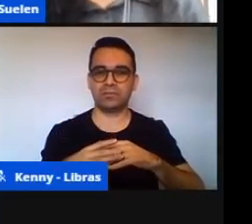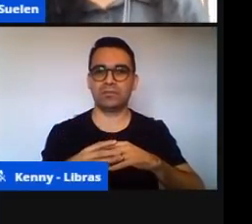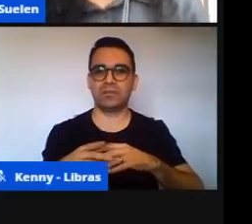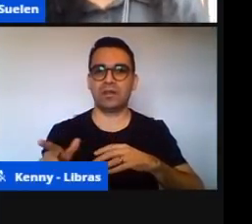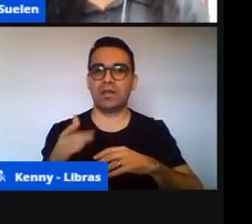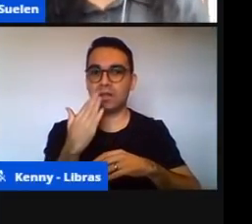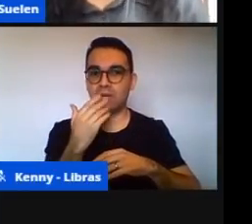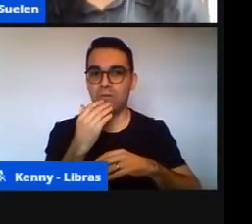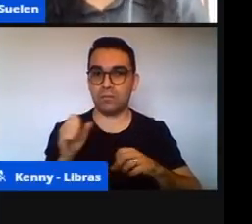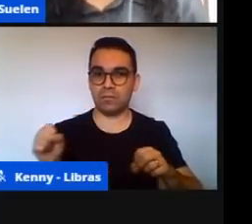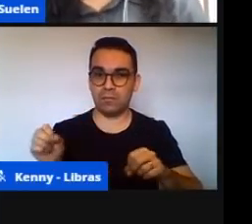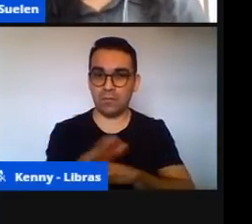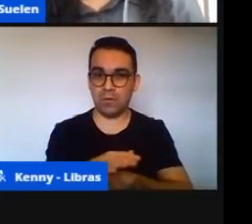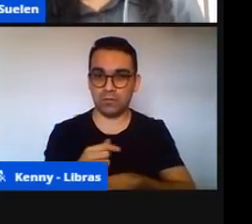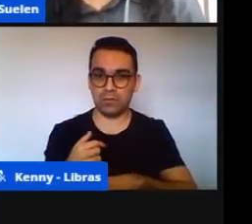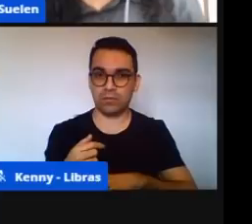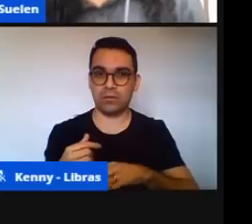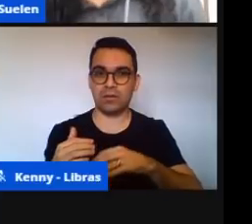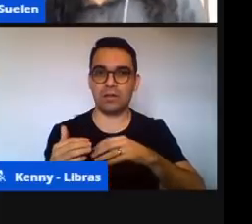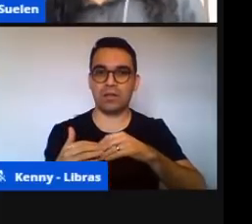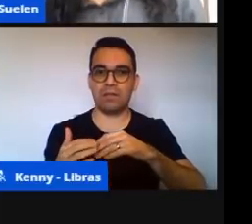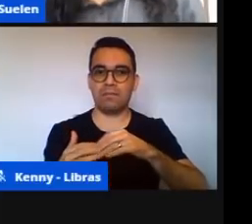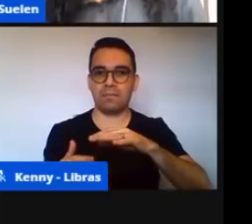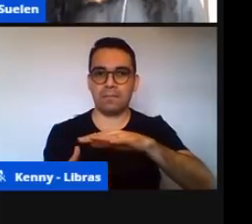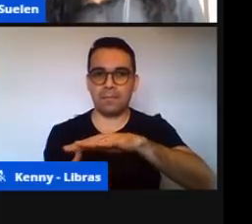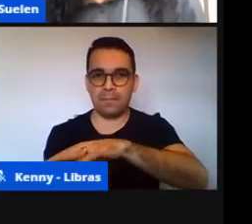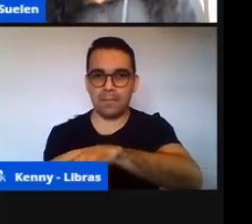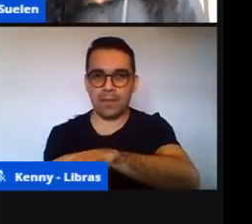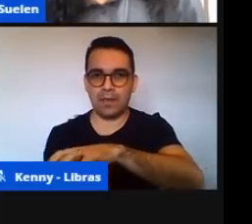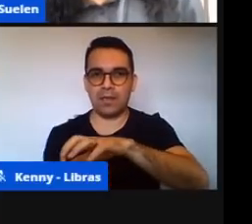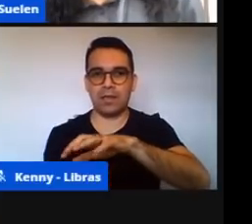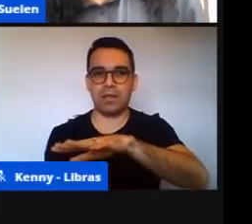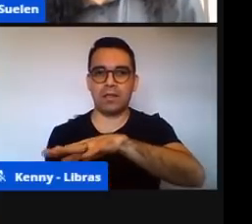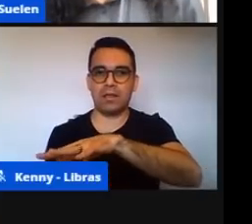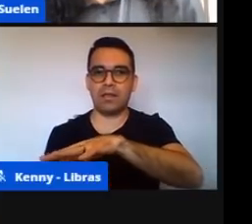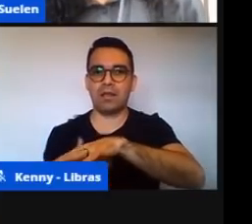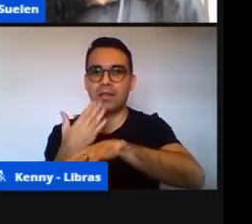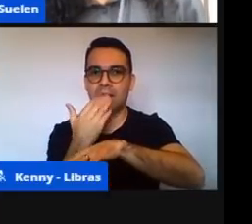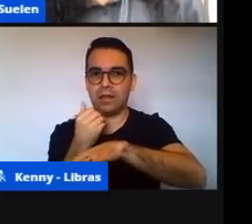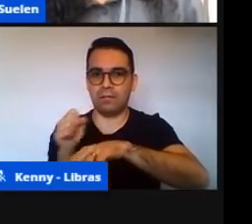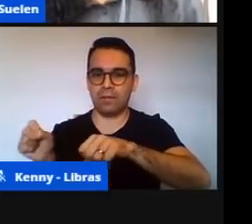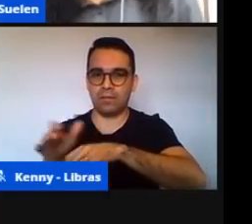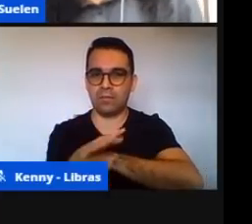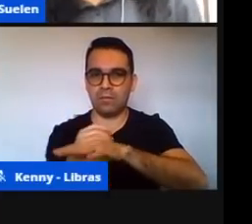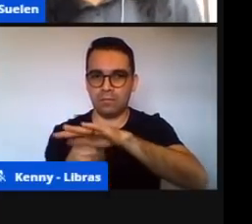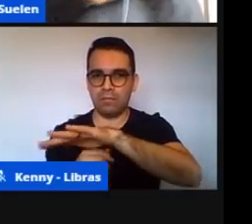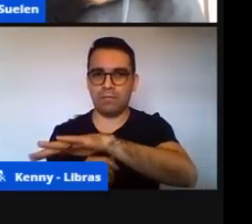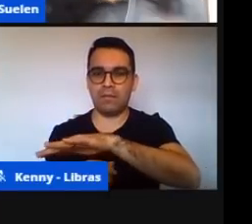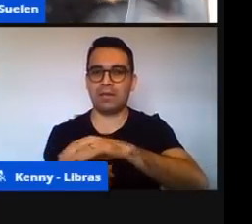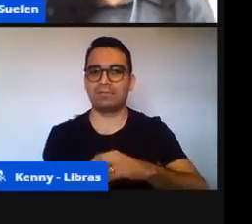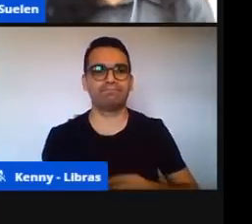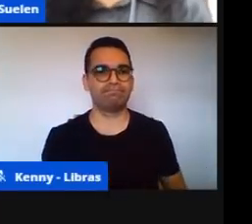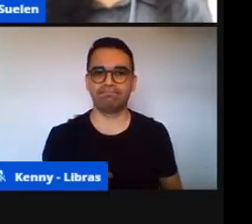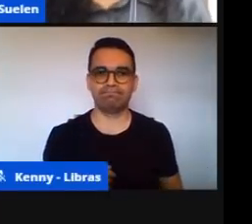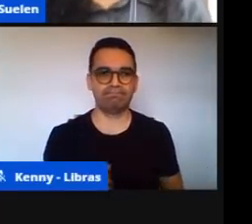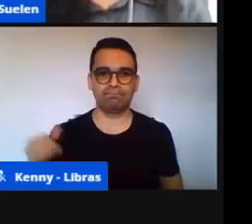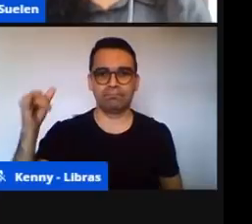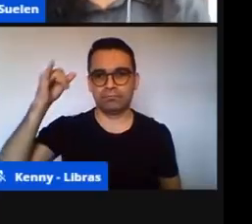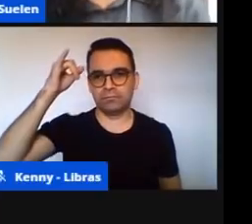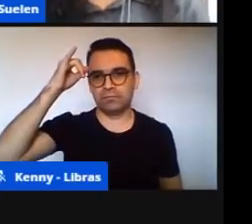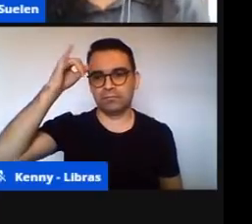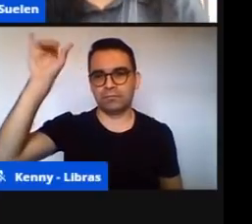prontos para o consumo e quando a gente for utilizar essas luvas em substituição